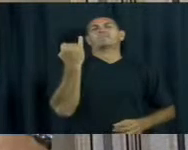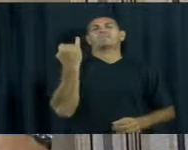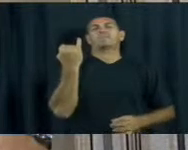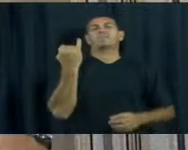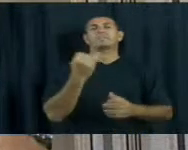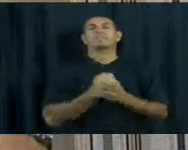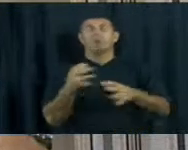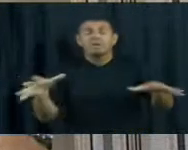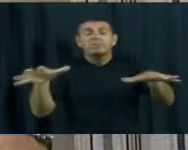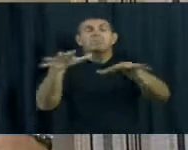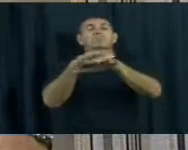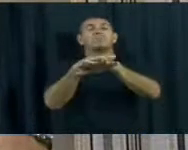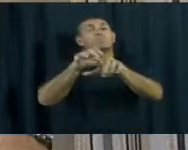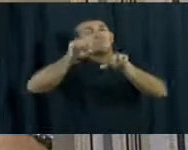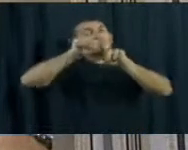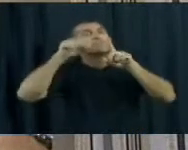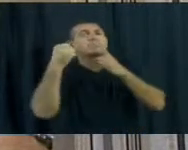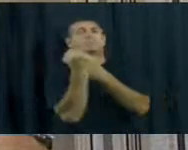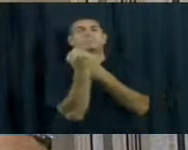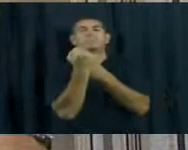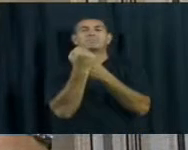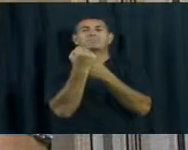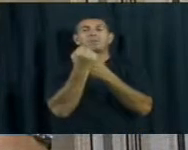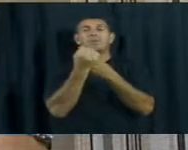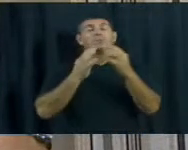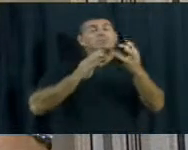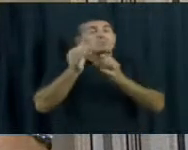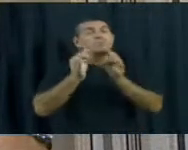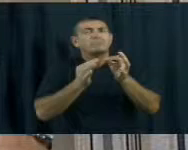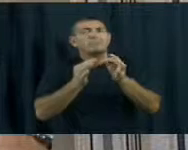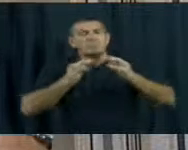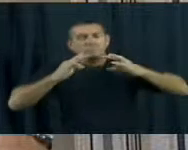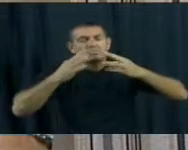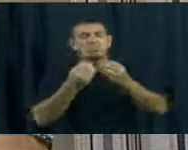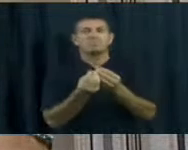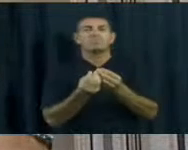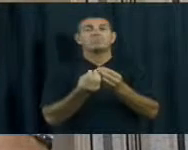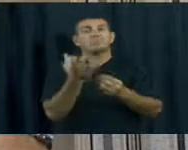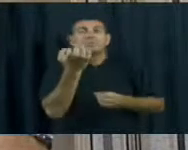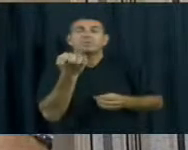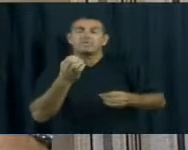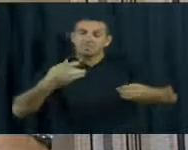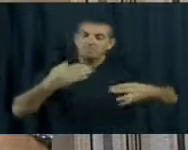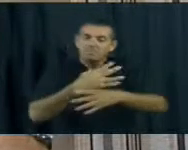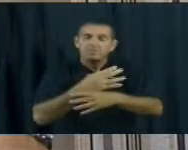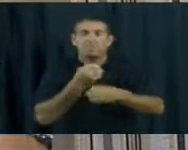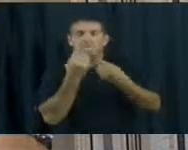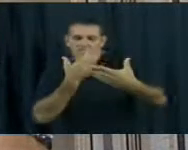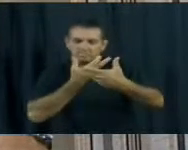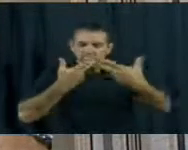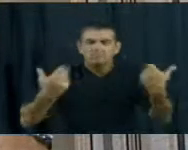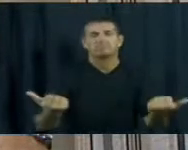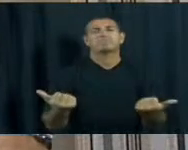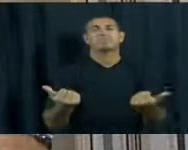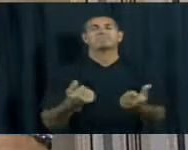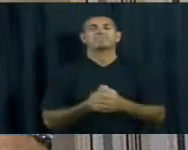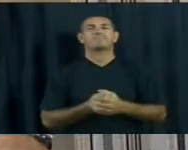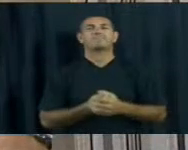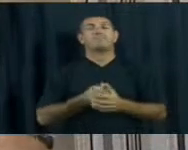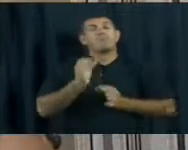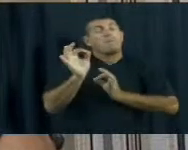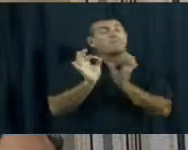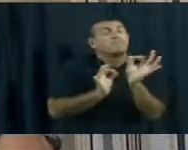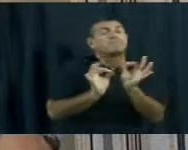um projeto de inclusão social, que tem tudo a ver com o que eu sempre quis para Cabo Frio, e um projeto que